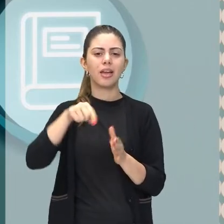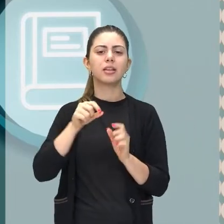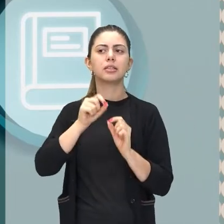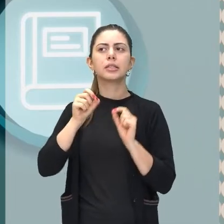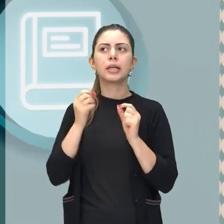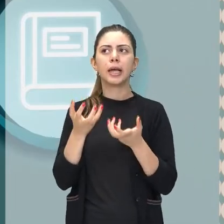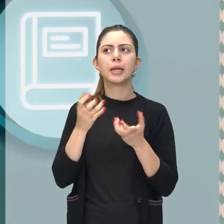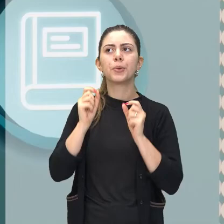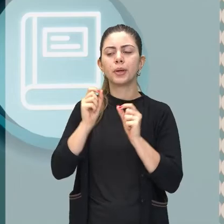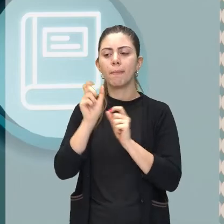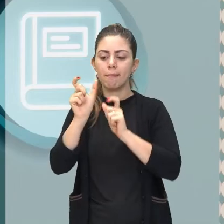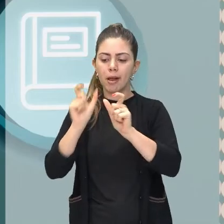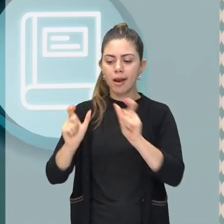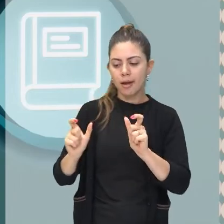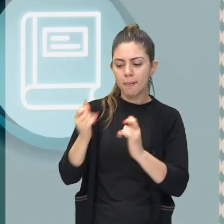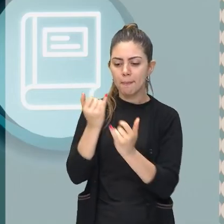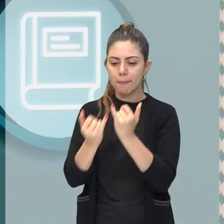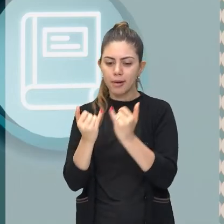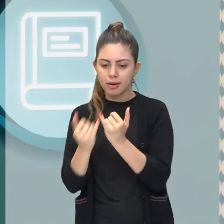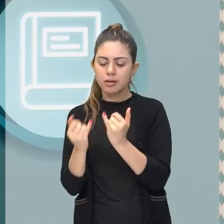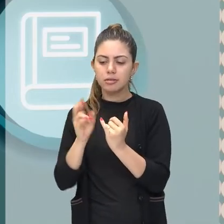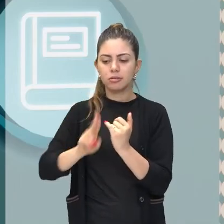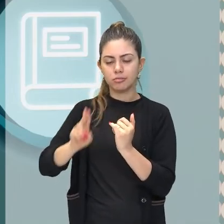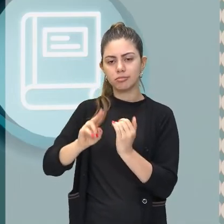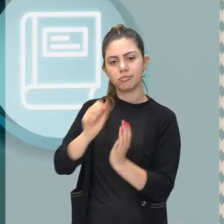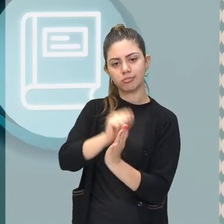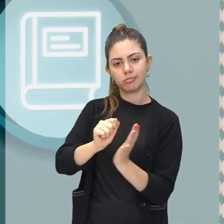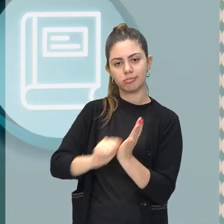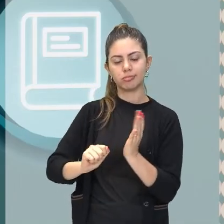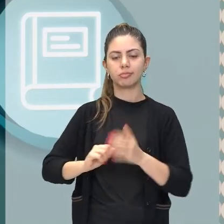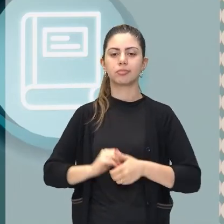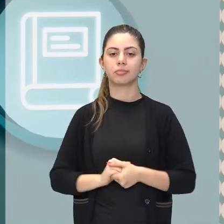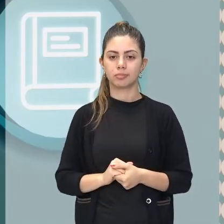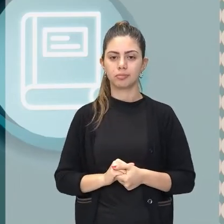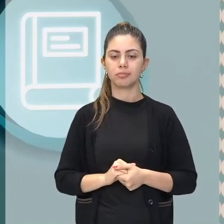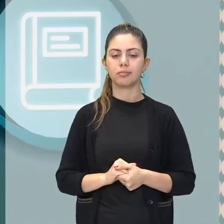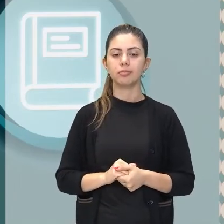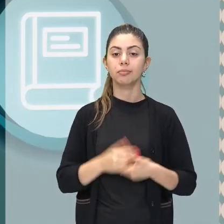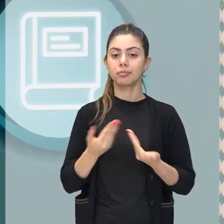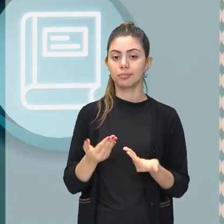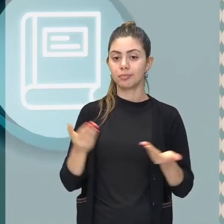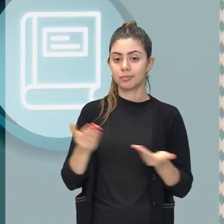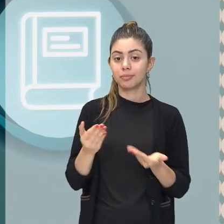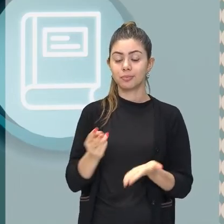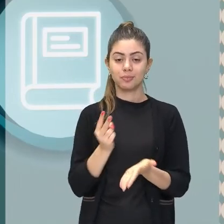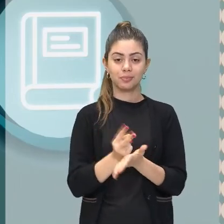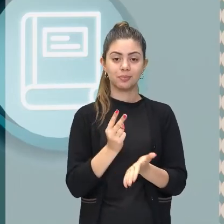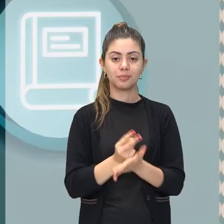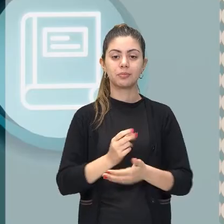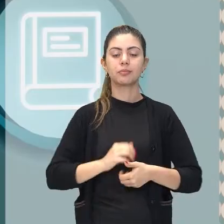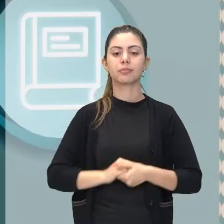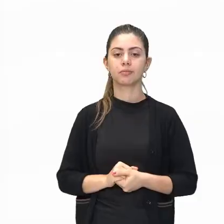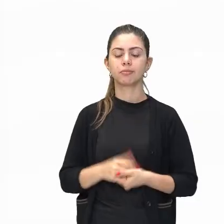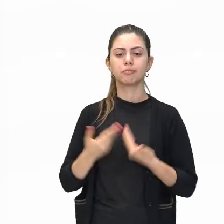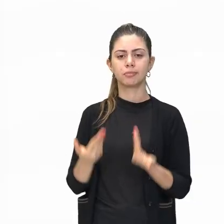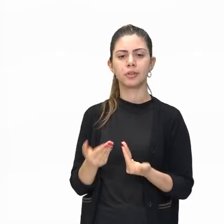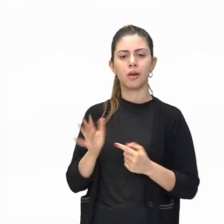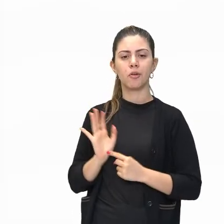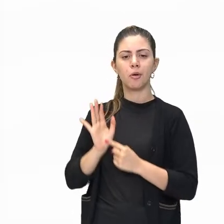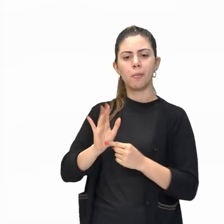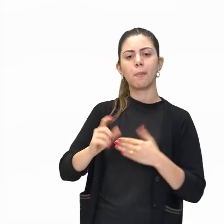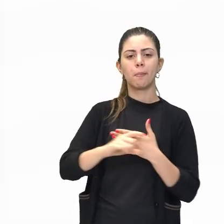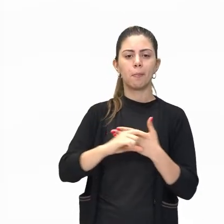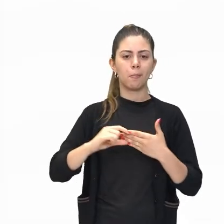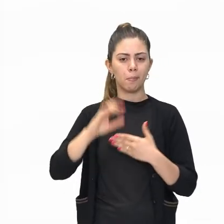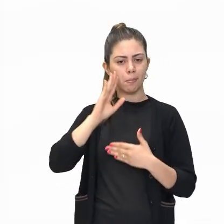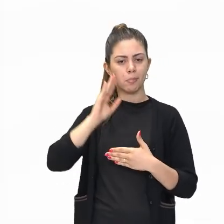o que exige mais, né, na hora da escrita, certo? Vamos dar continuidade aí. E aí, os principais